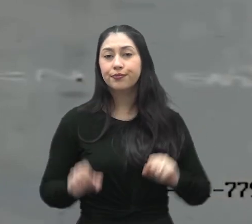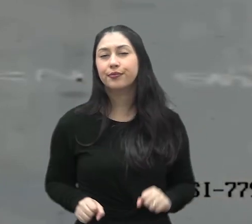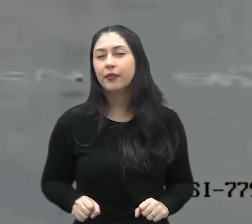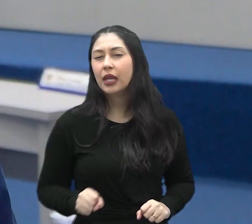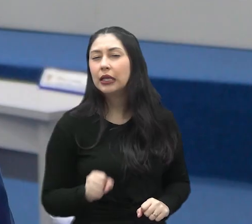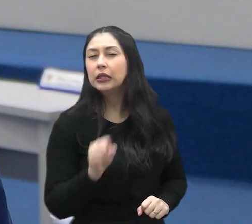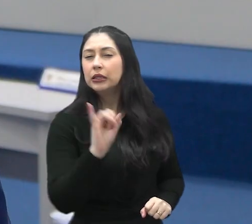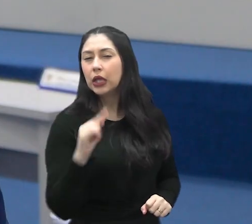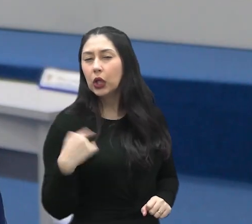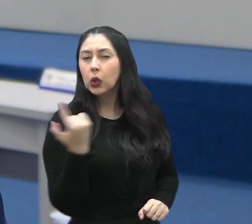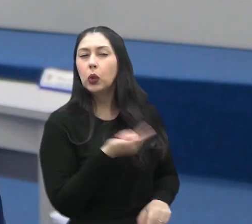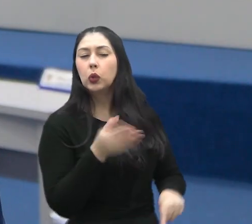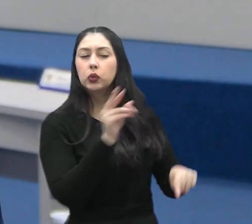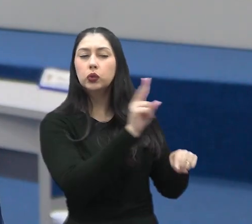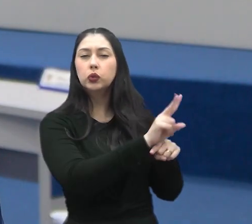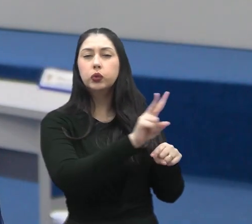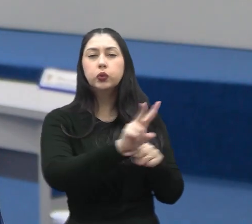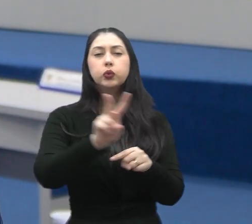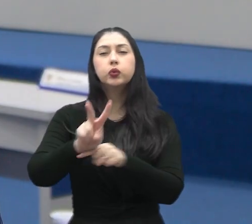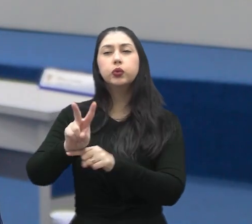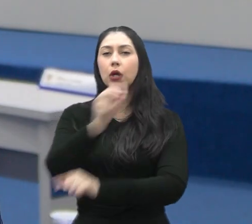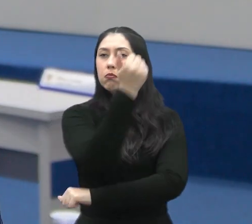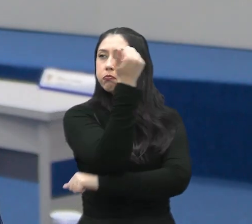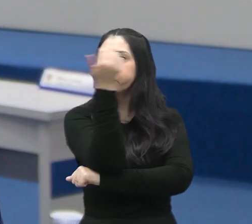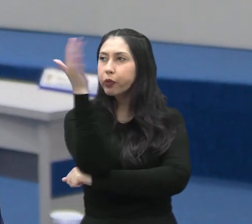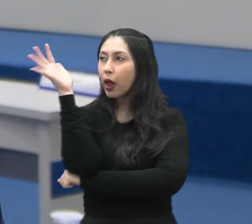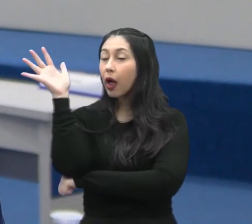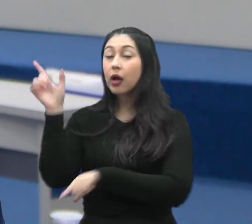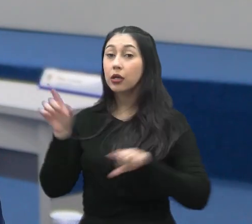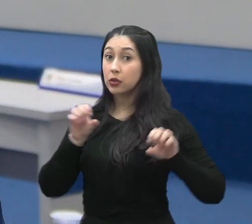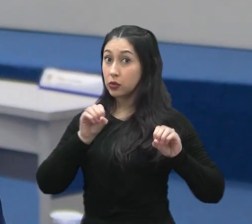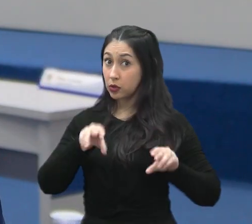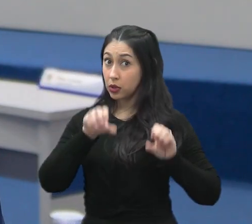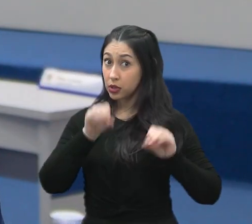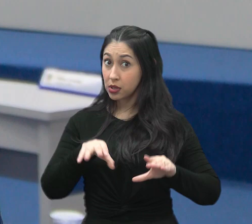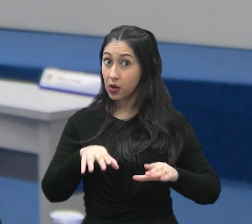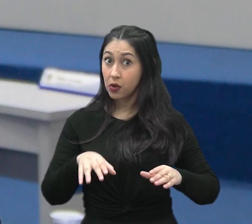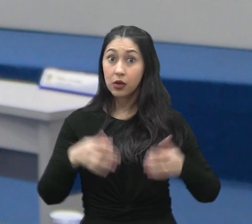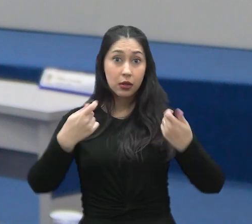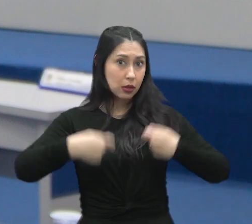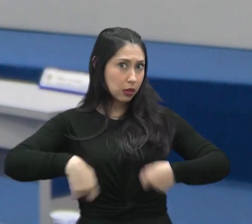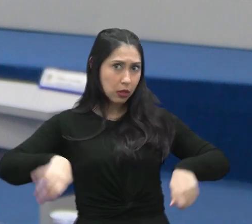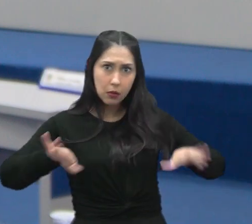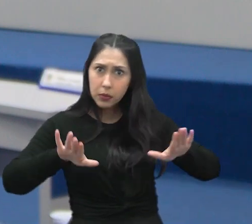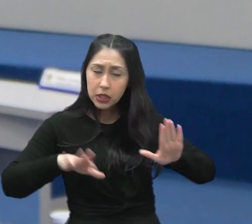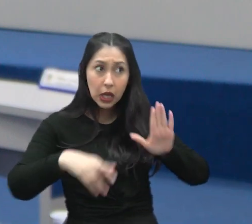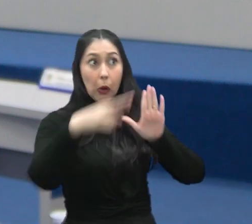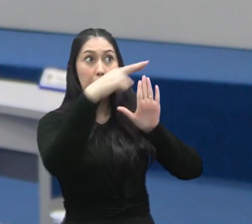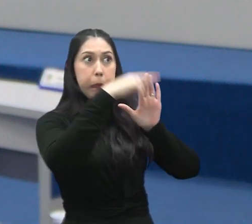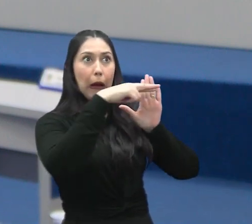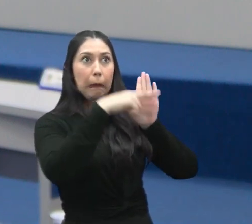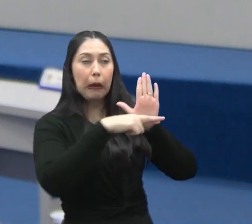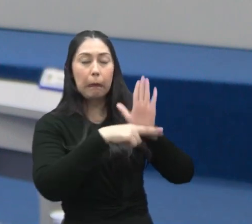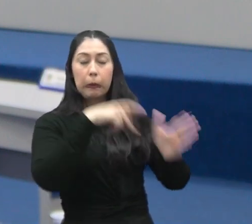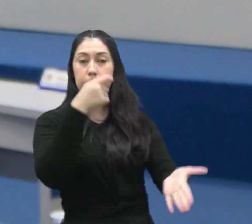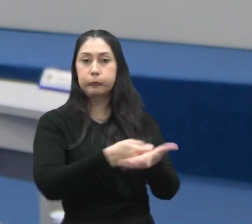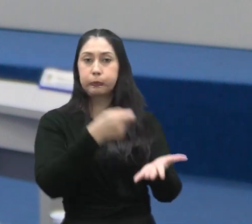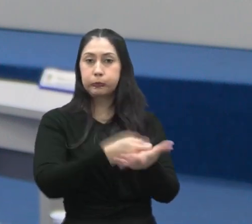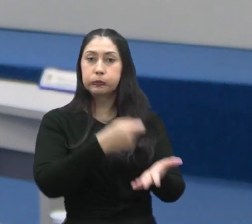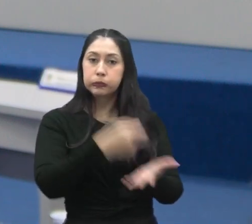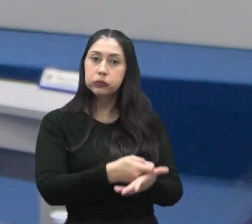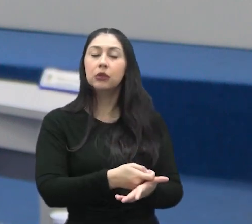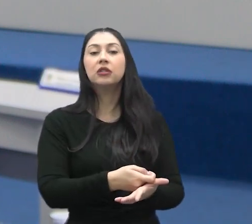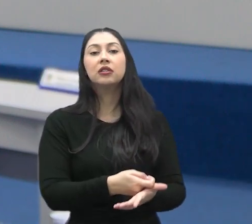São José. Se nós tivéssemos um pouco mais de cuidado ambiental, mais educação, nós não precisaríamos tornar regras